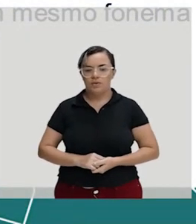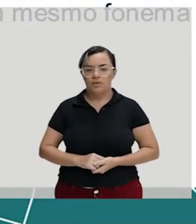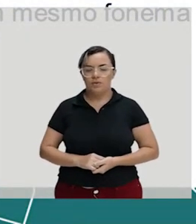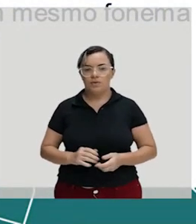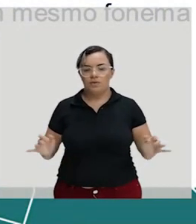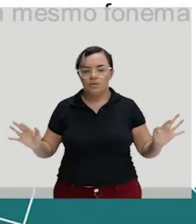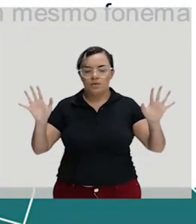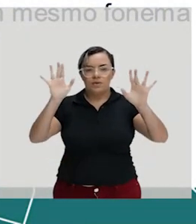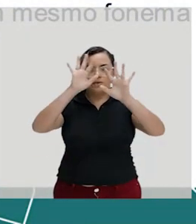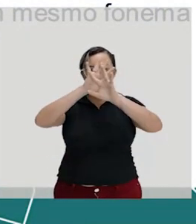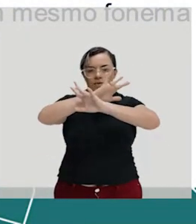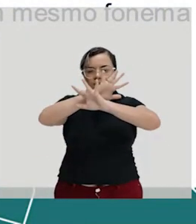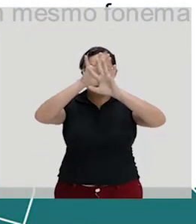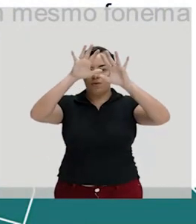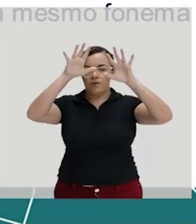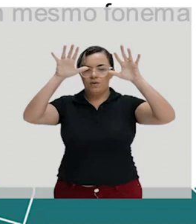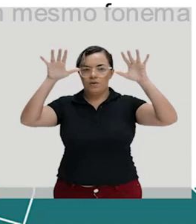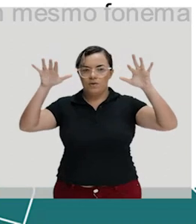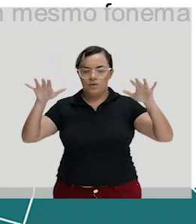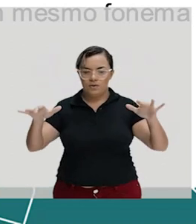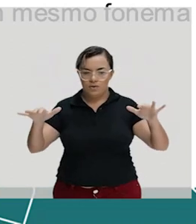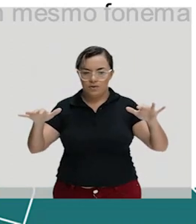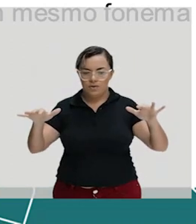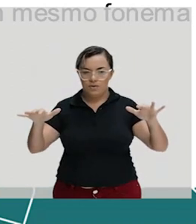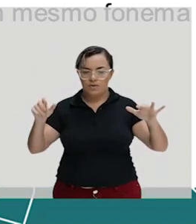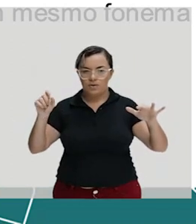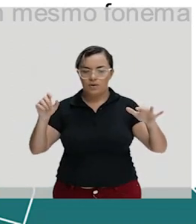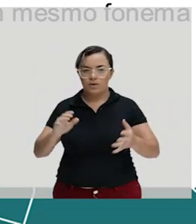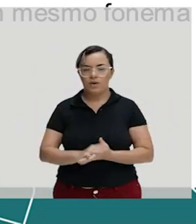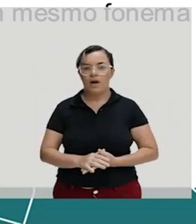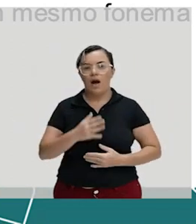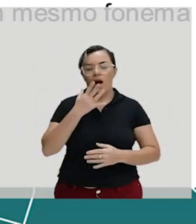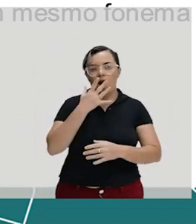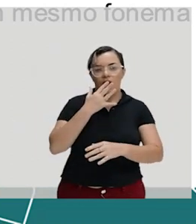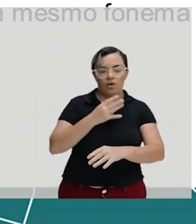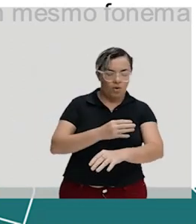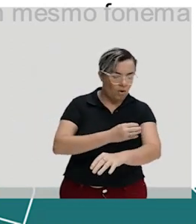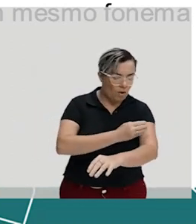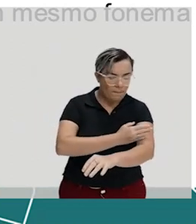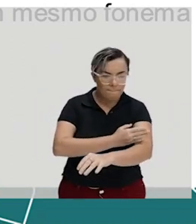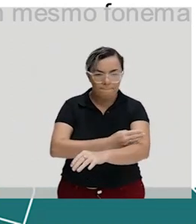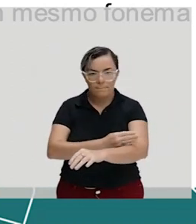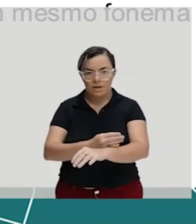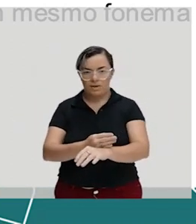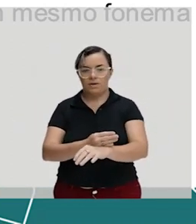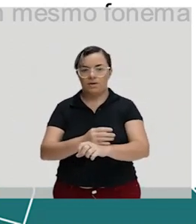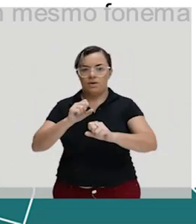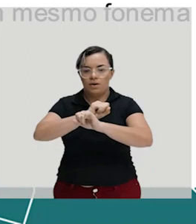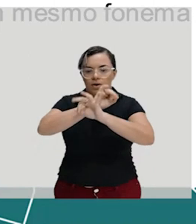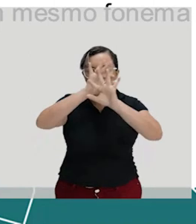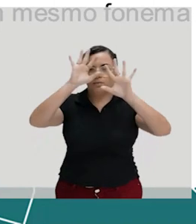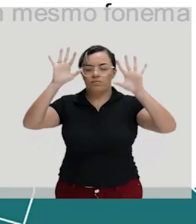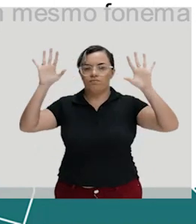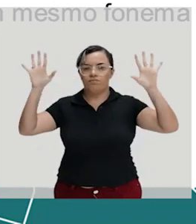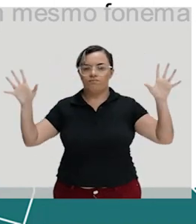névoa neblina e similares então a a cor branca o Claro certo é muito